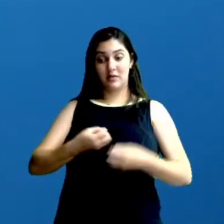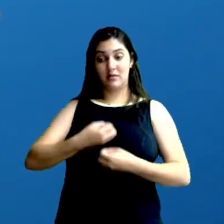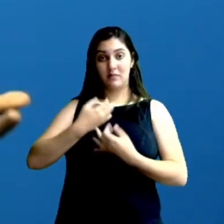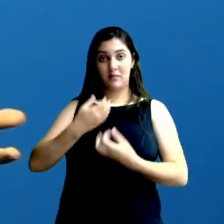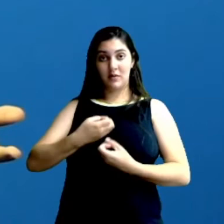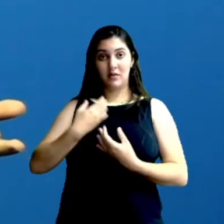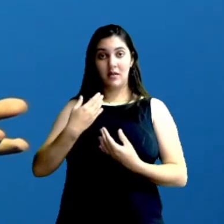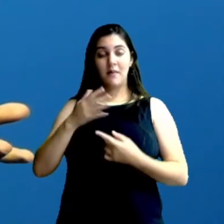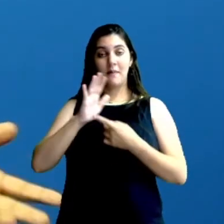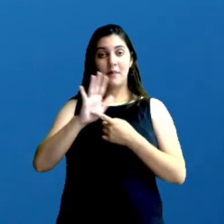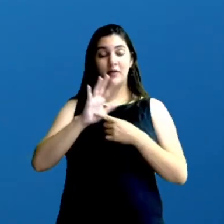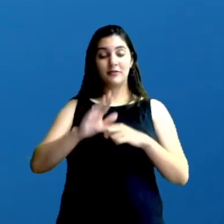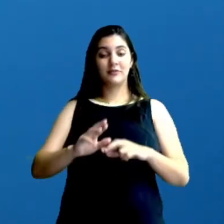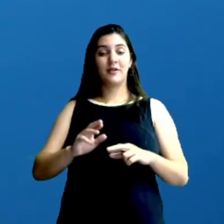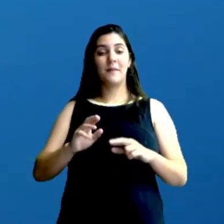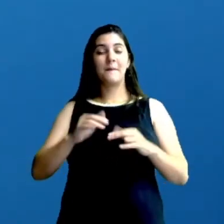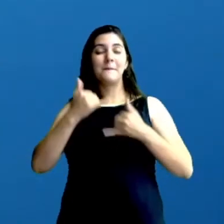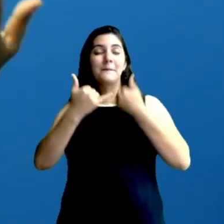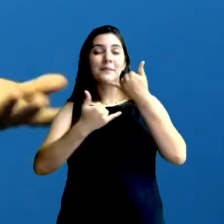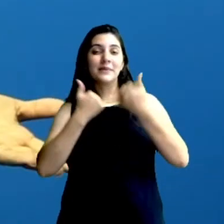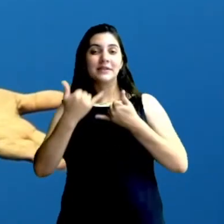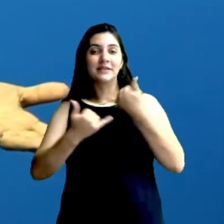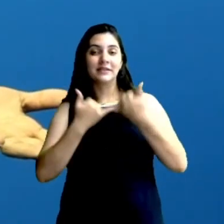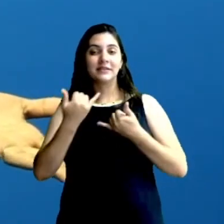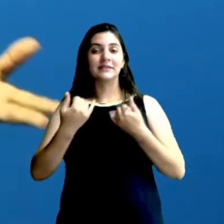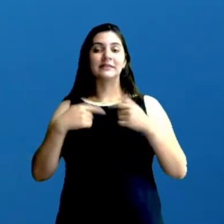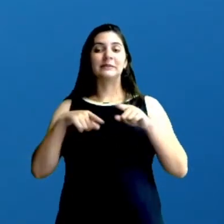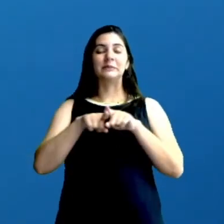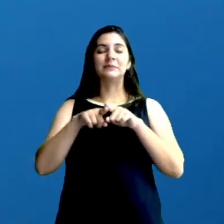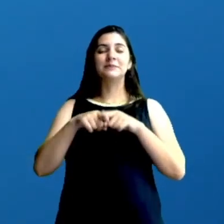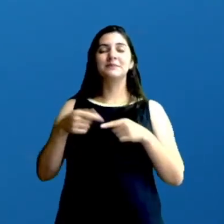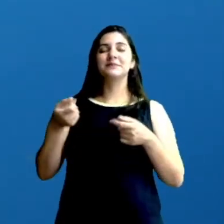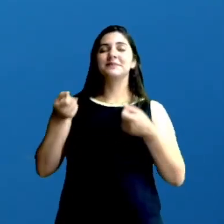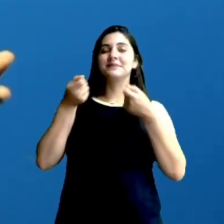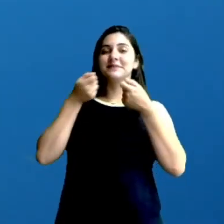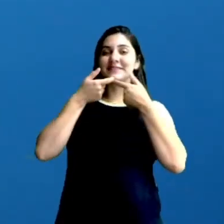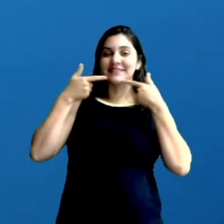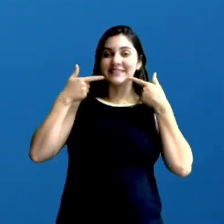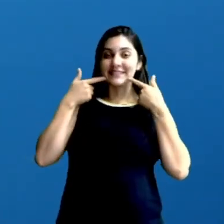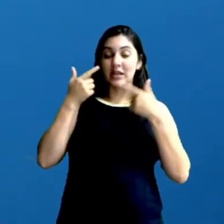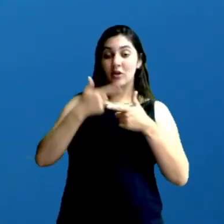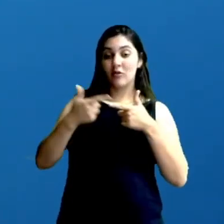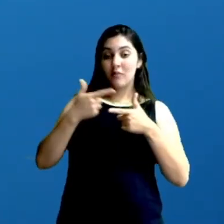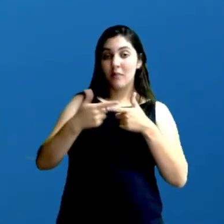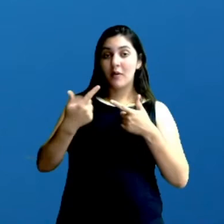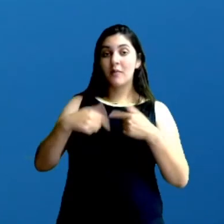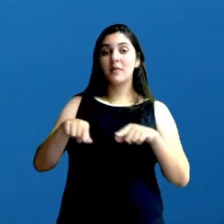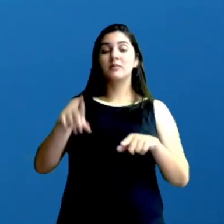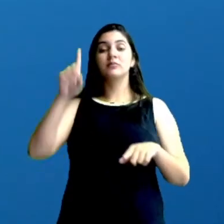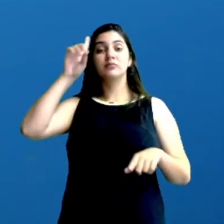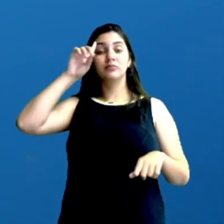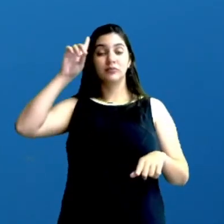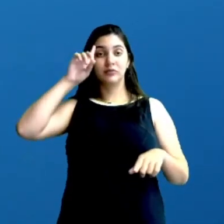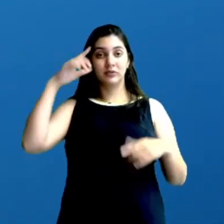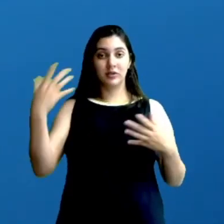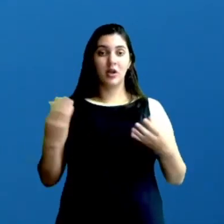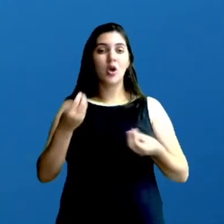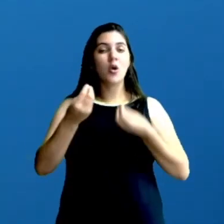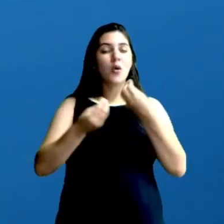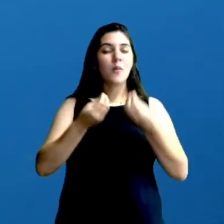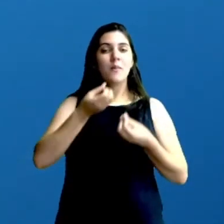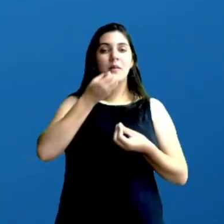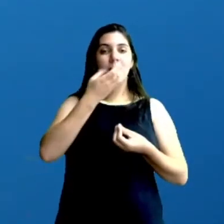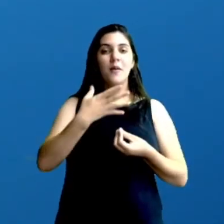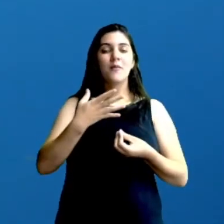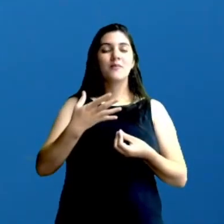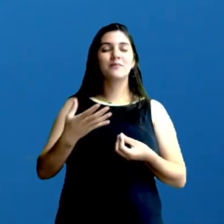atrás isso de forma tão divertida tão cômica os problemas e as problemáticas do dia-a-dia como o bom